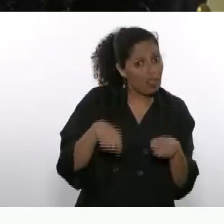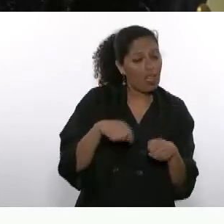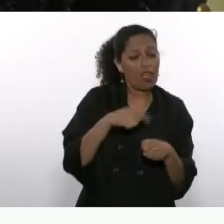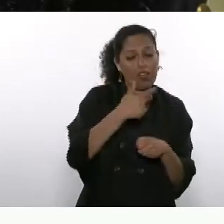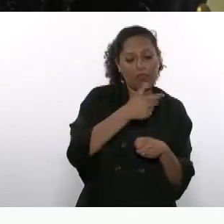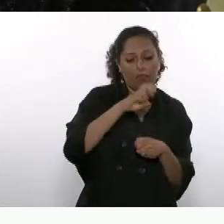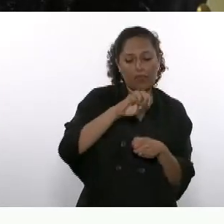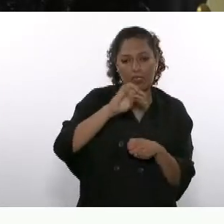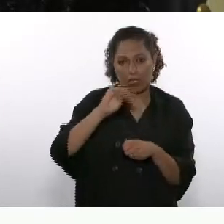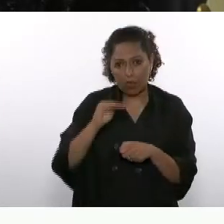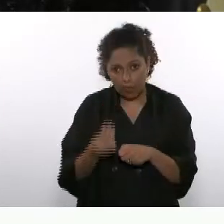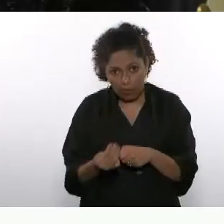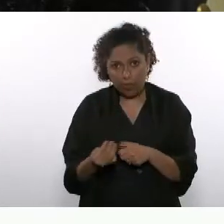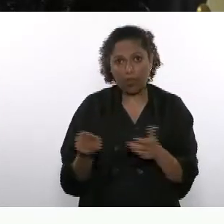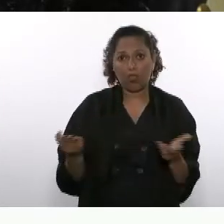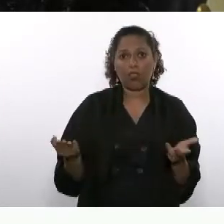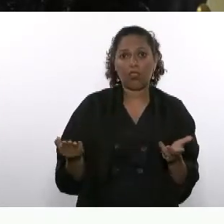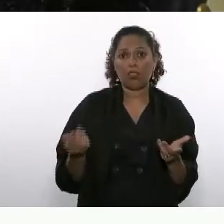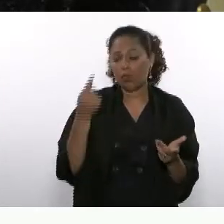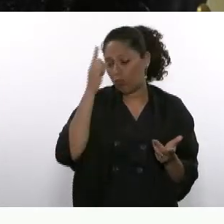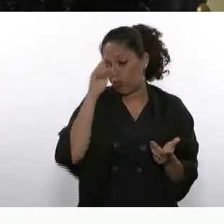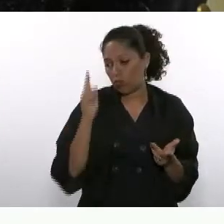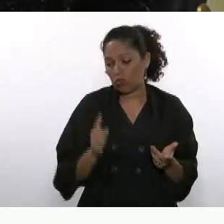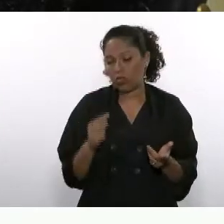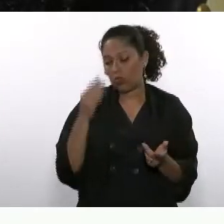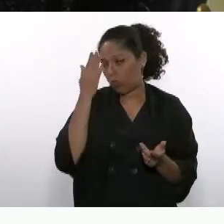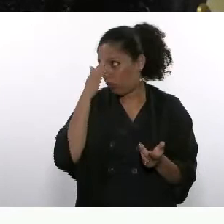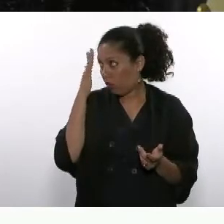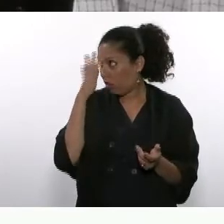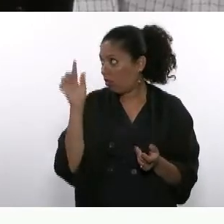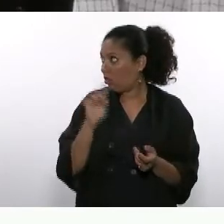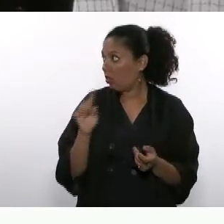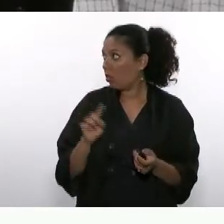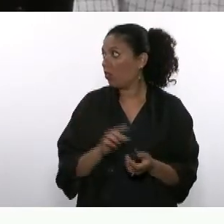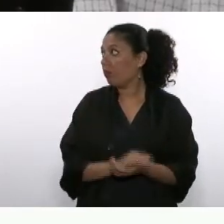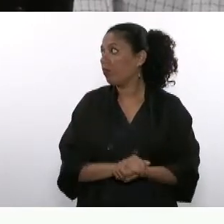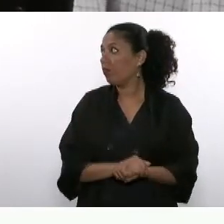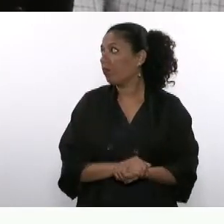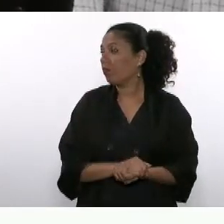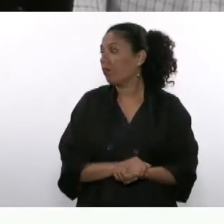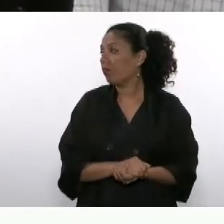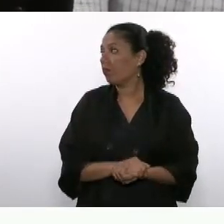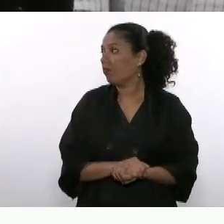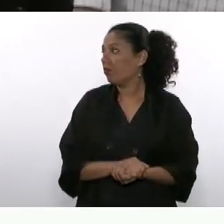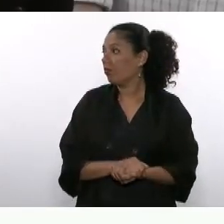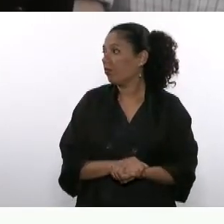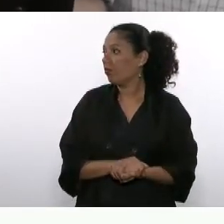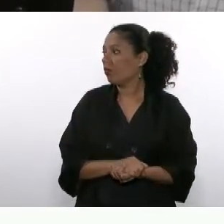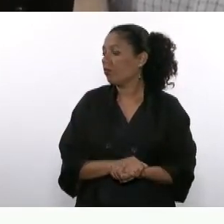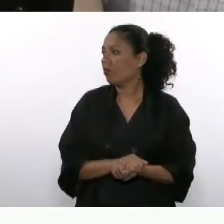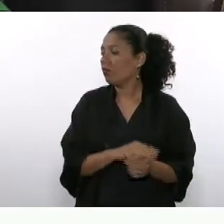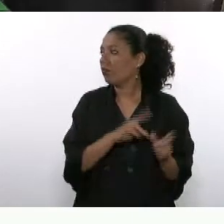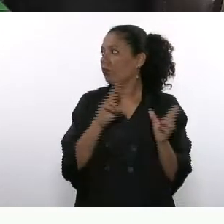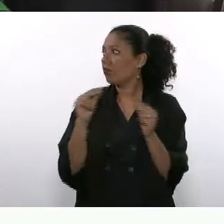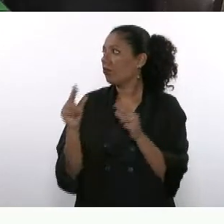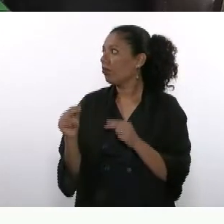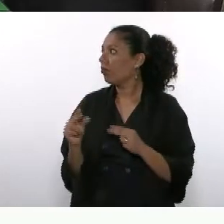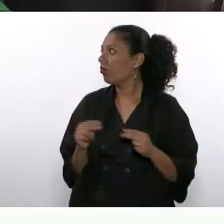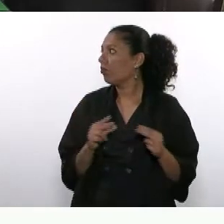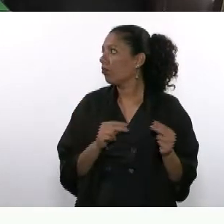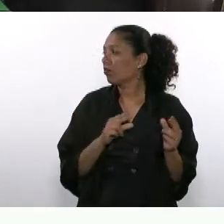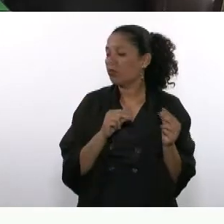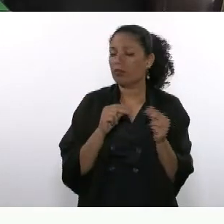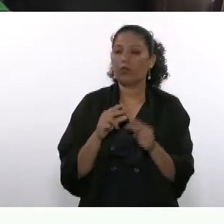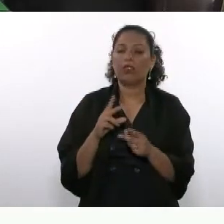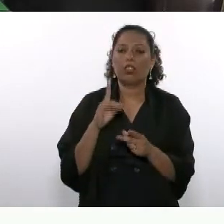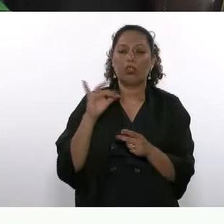diferença de quase de 12 milhões aqui, né? Adriana, deixa eu só um momento primeiro. Claro. Bom dia a